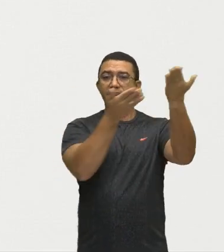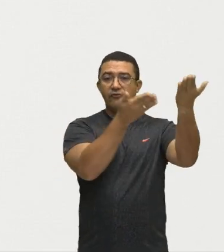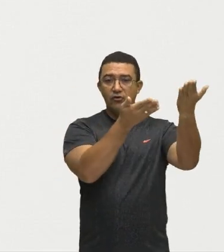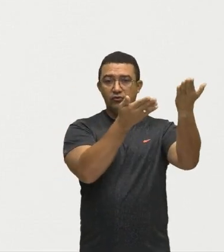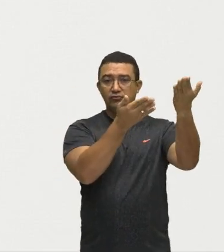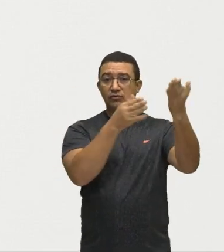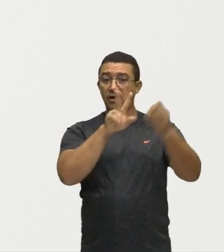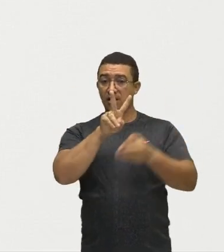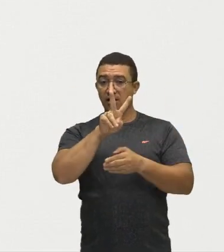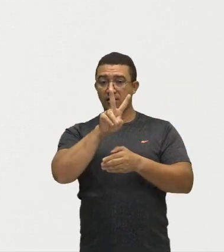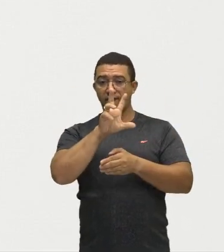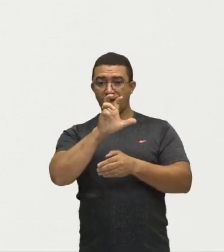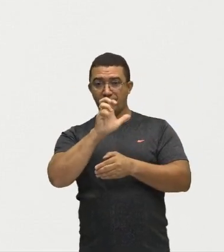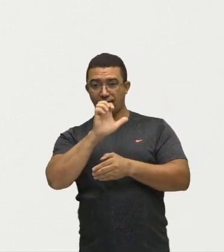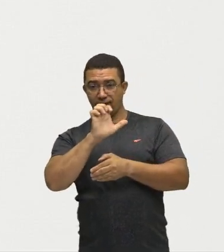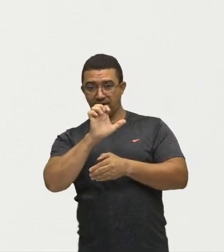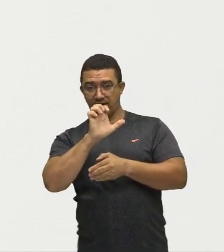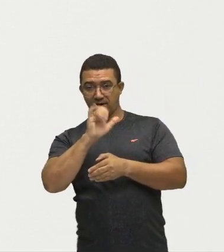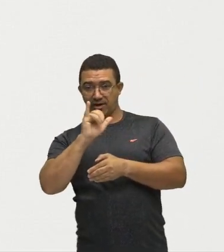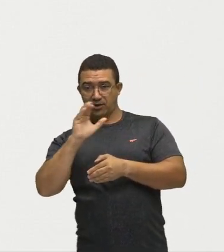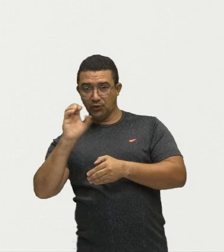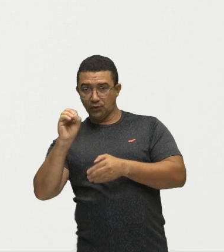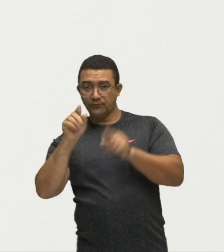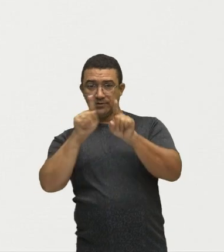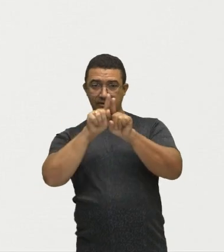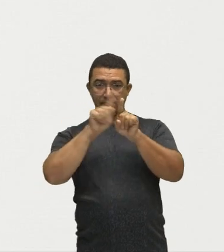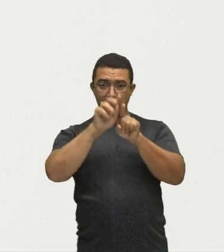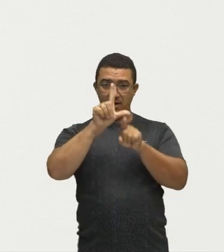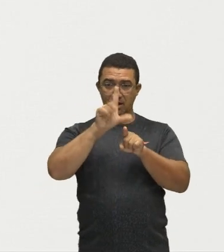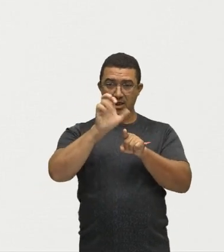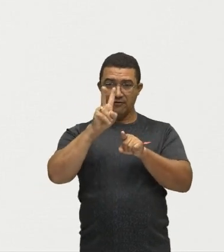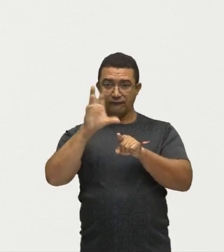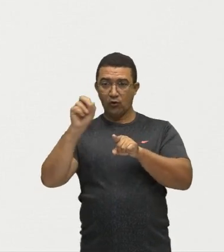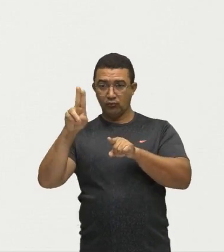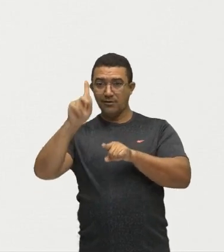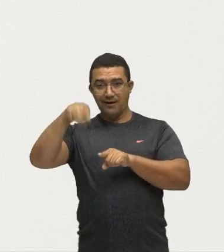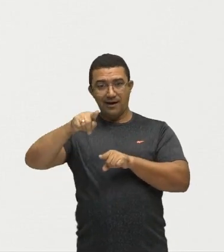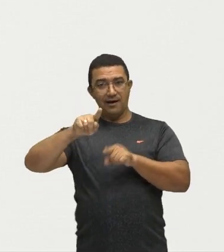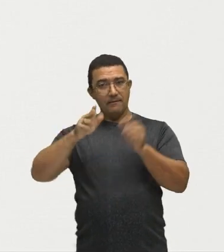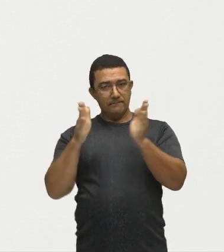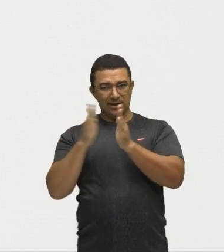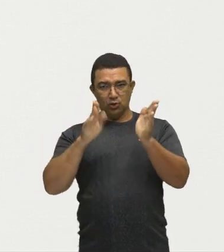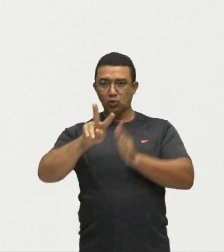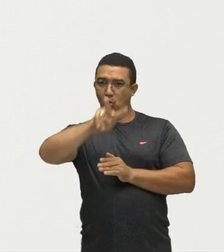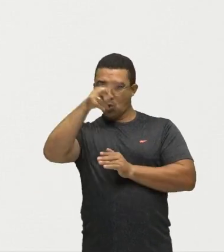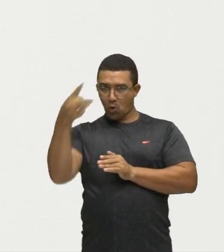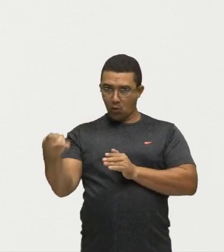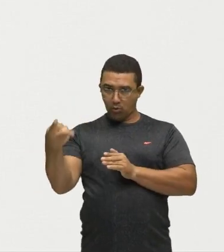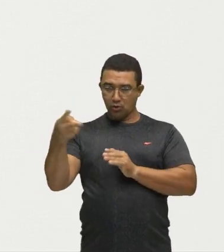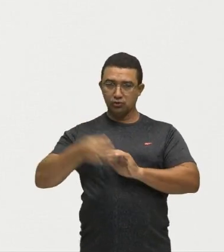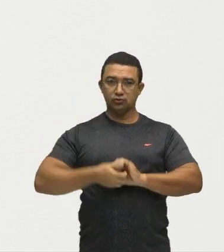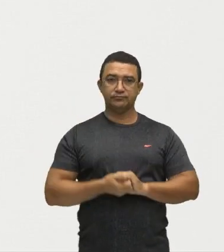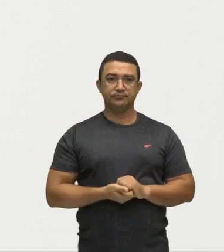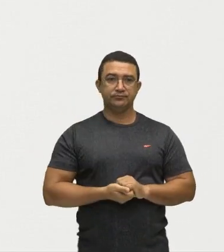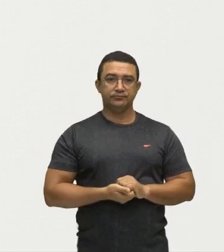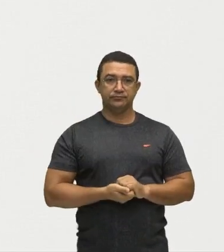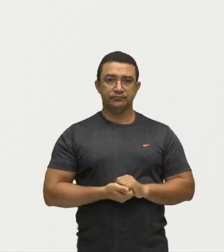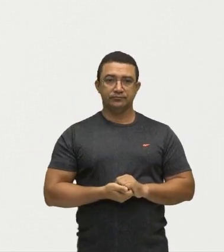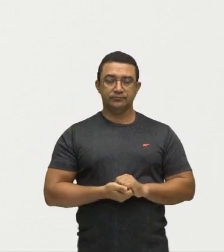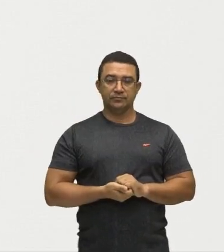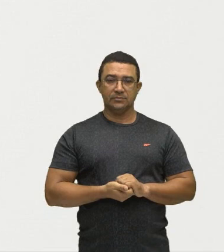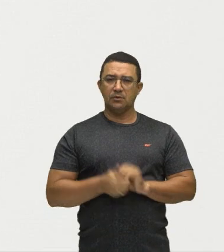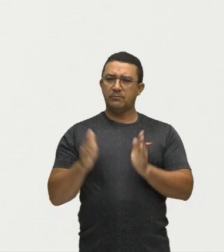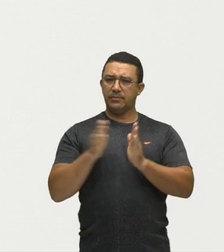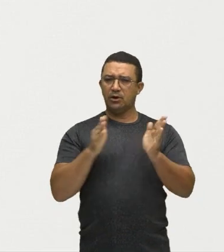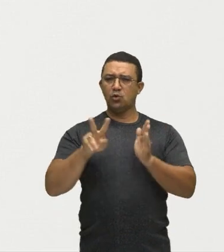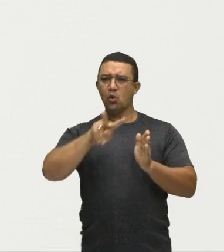resposta, que é um período composto. Muito bem. Então, período composto, ele apresenta duas